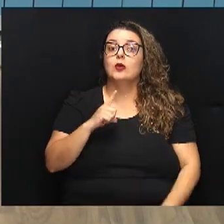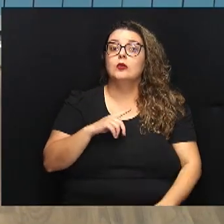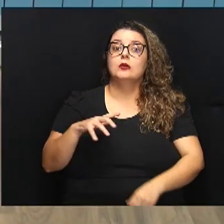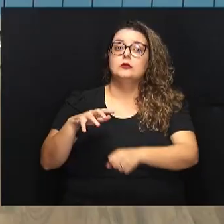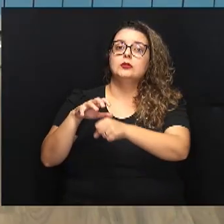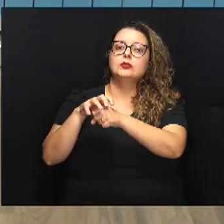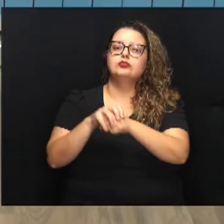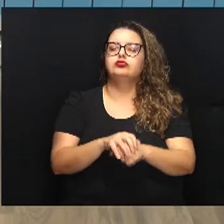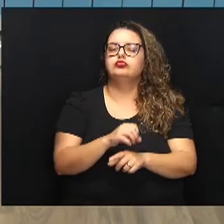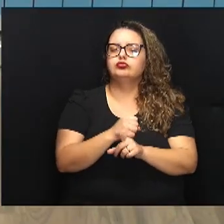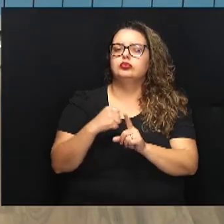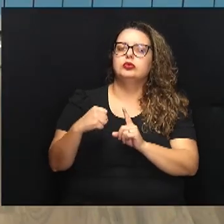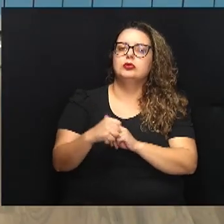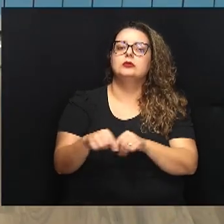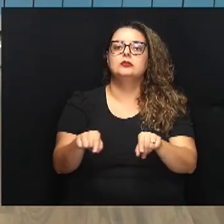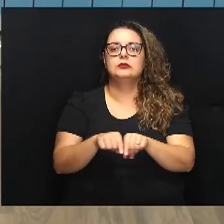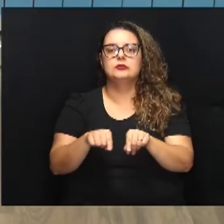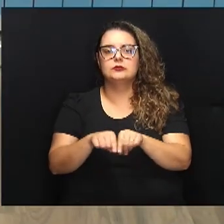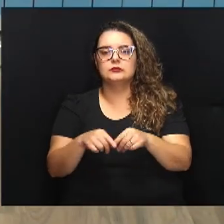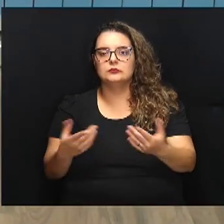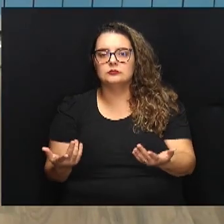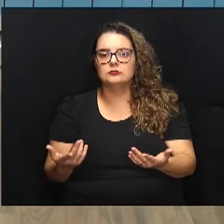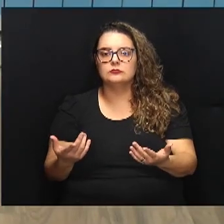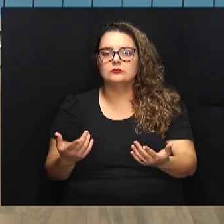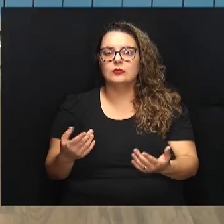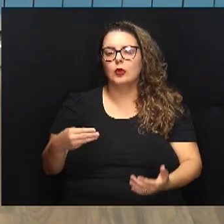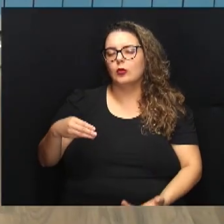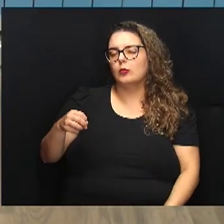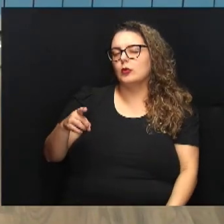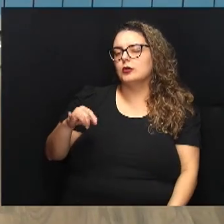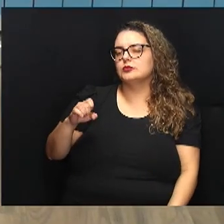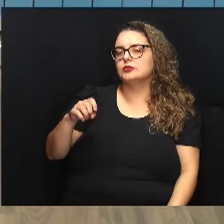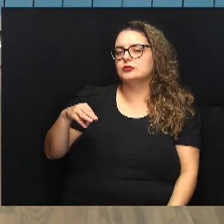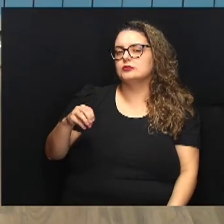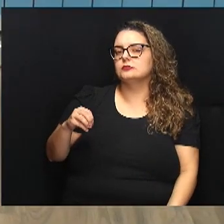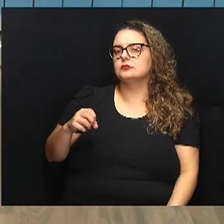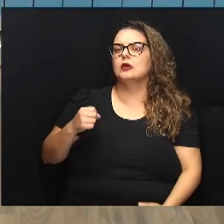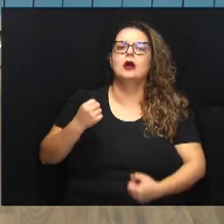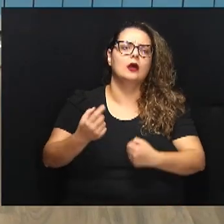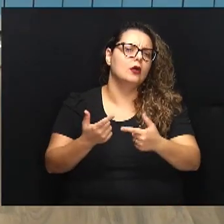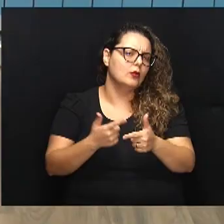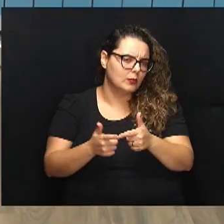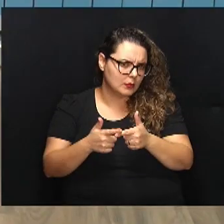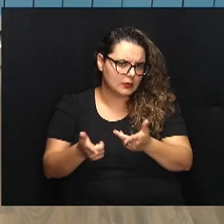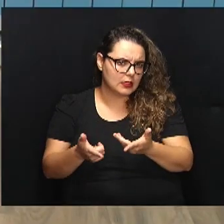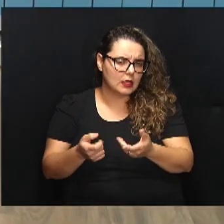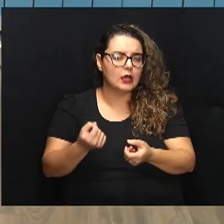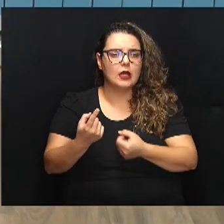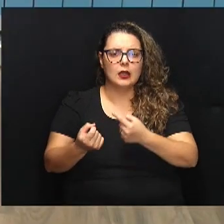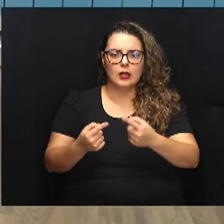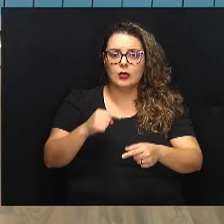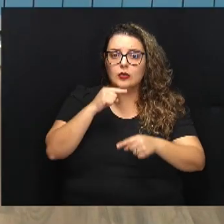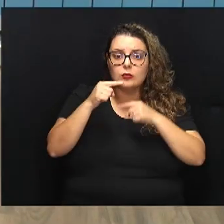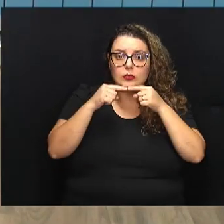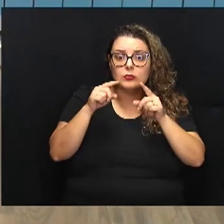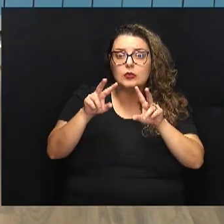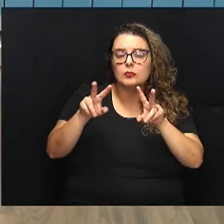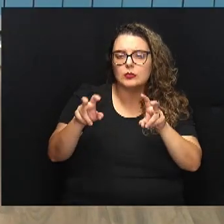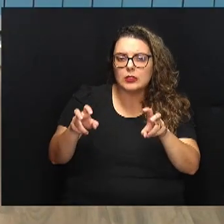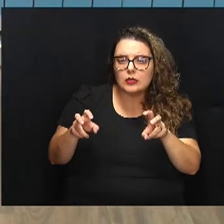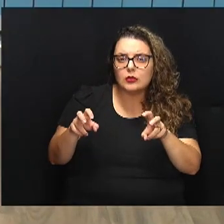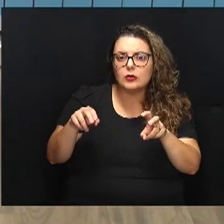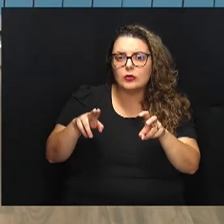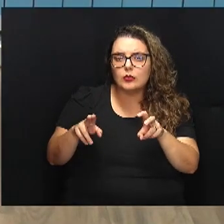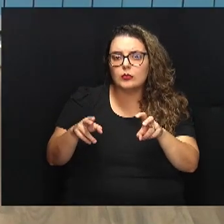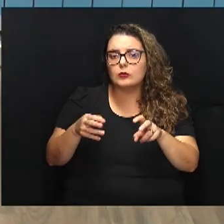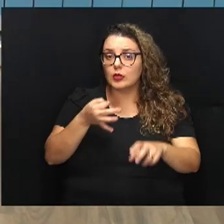pressão social também, um modismo? Será que tem algum problema nisso? Tem alguma dúvida sobre este assunto ou quer dar a